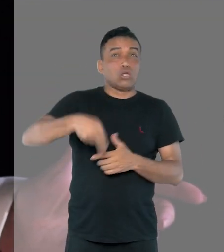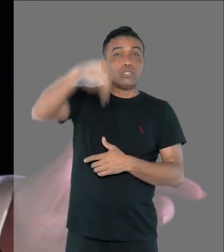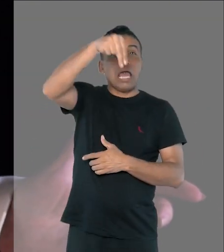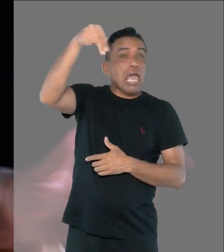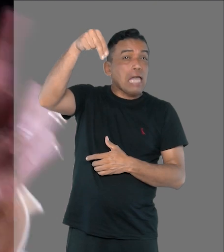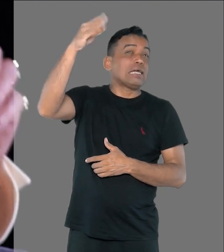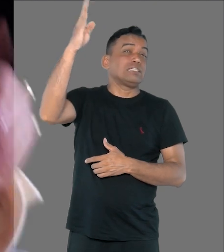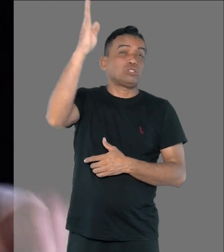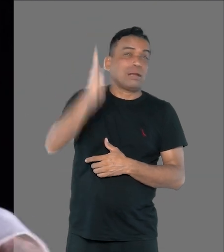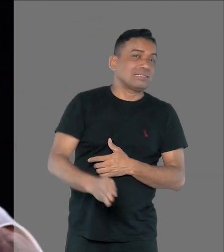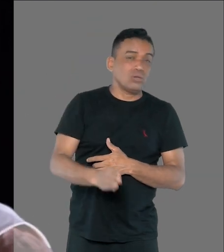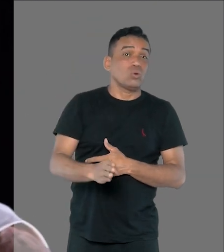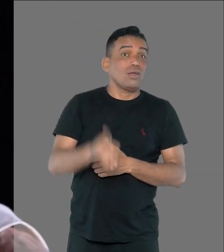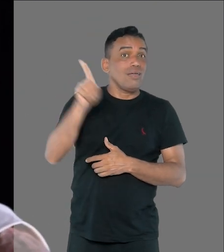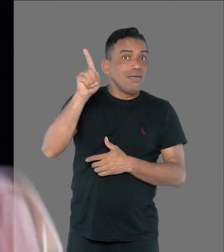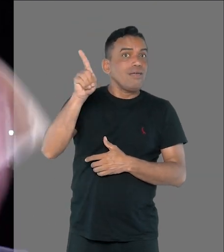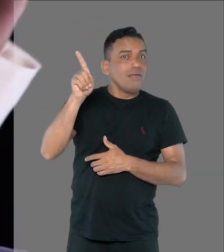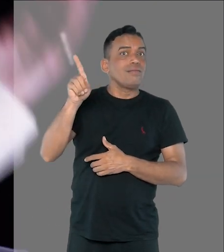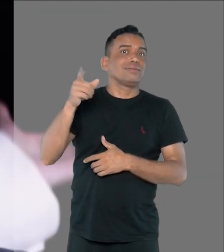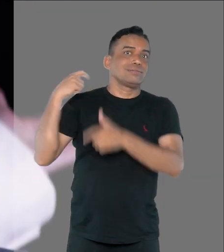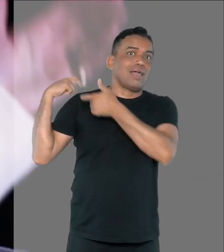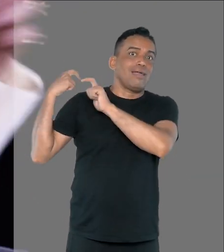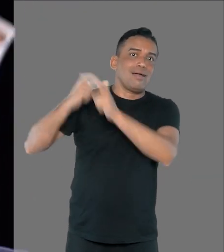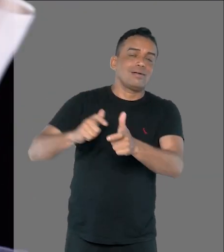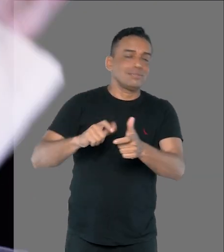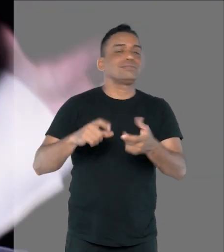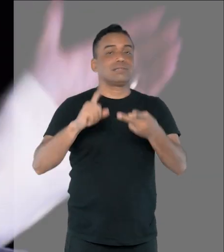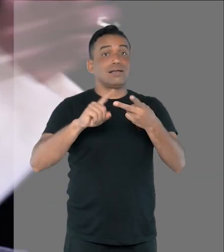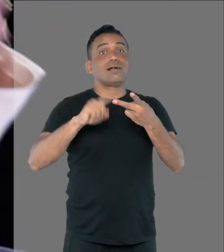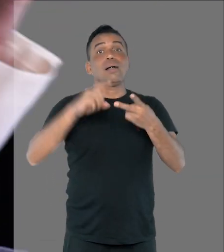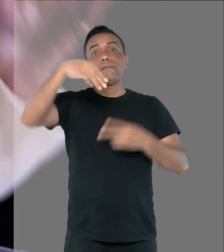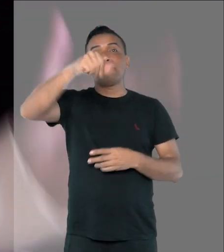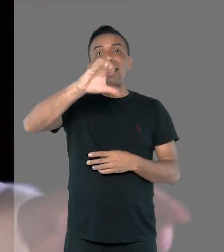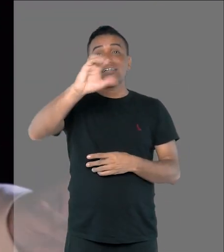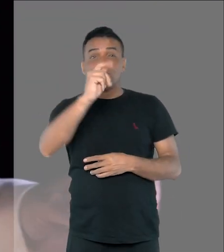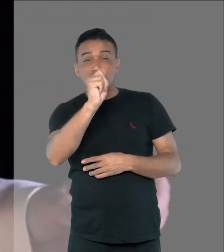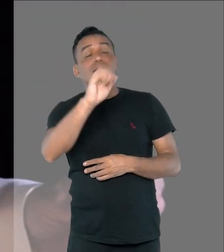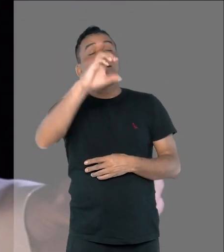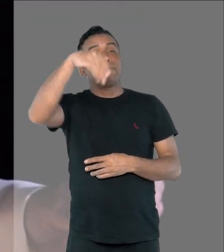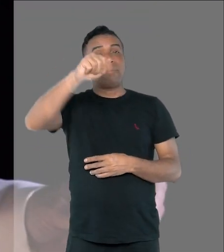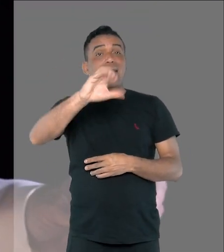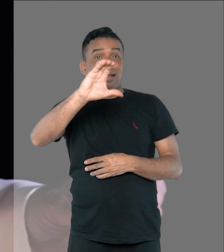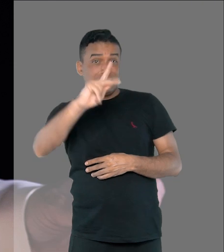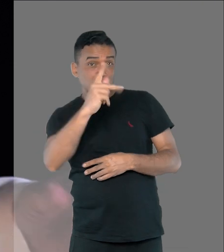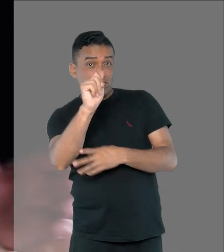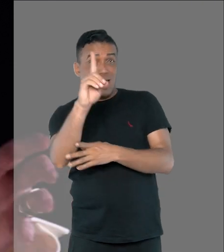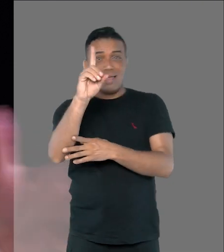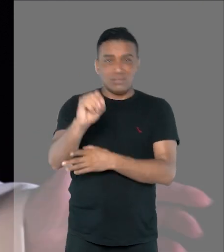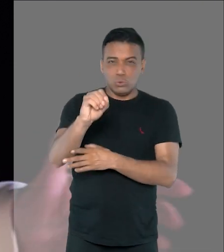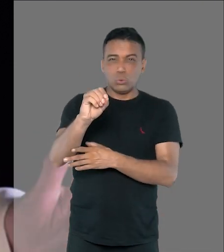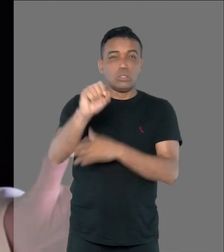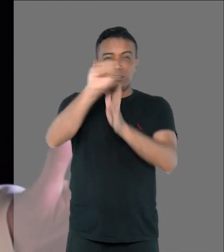nós andamos no ombro dessa gente. Fora Machado, fora depois os grandes clássicos do século XIX, mas nós